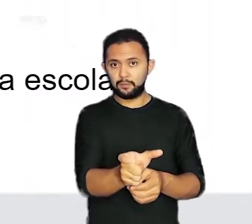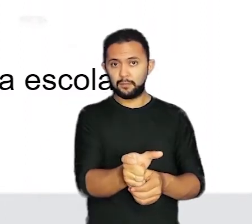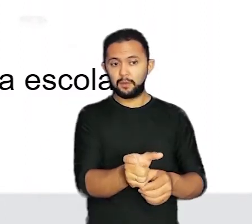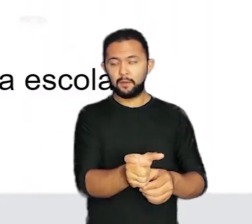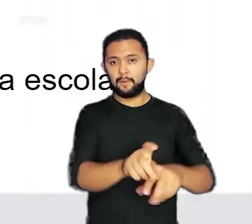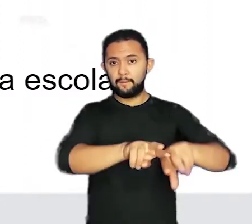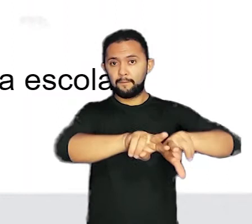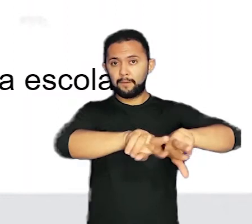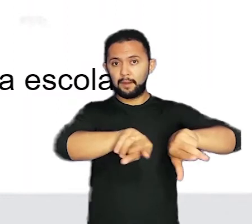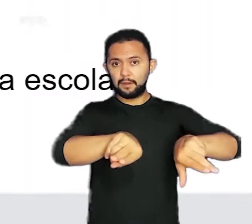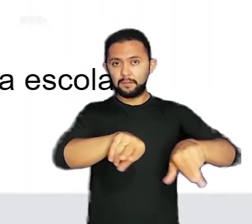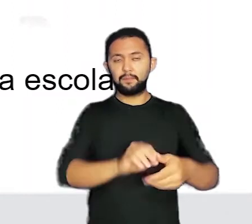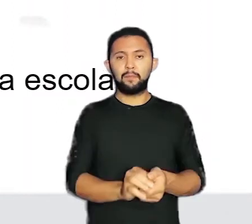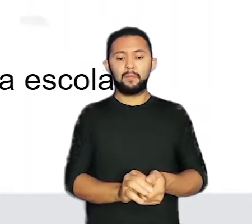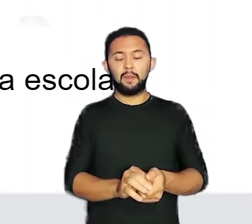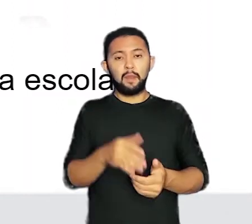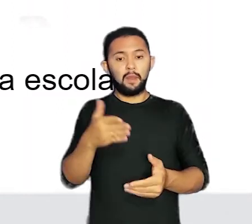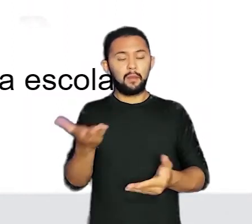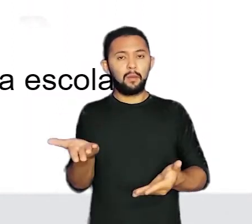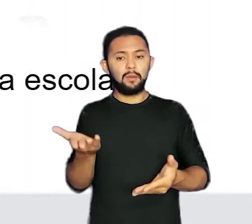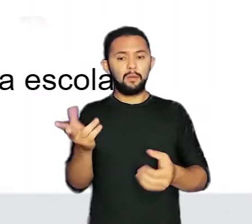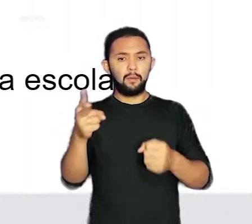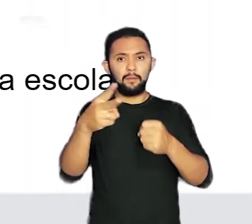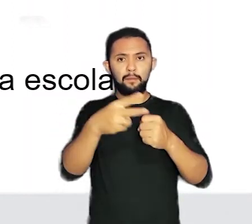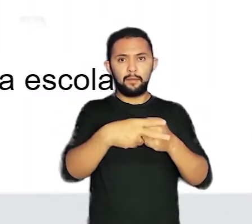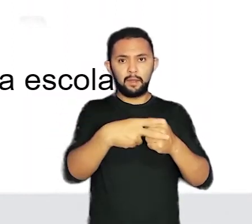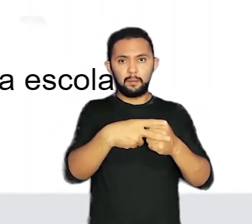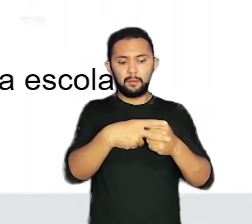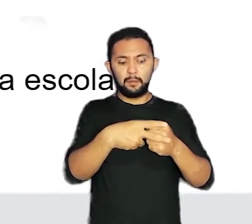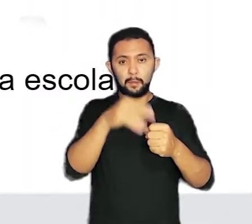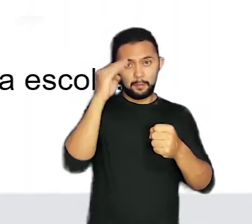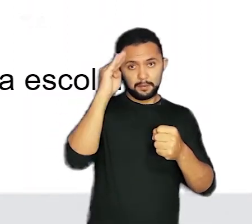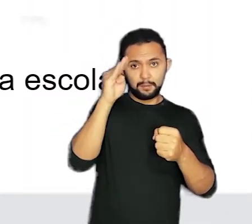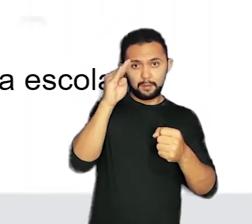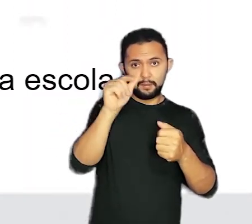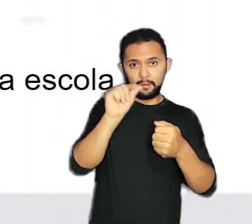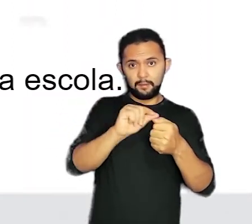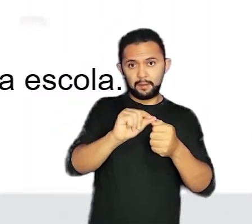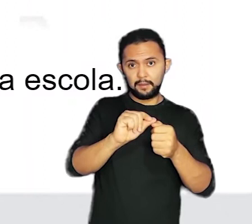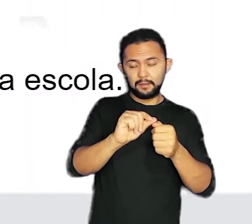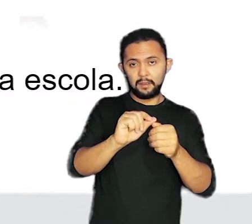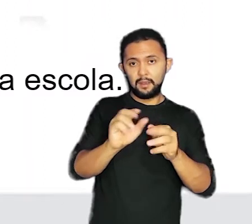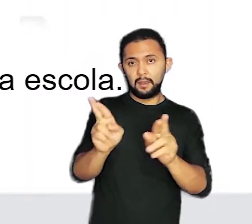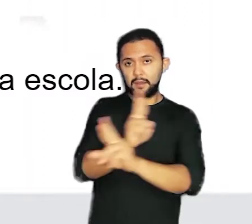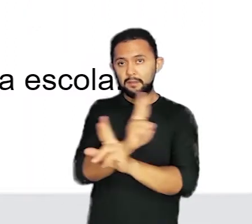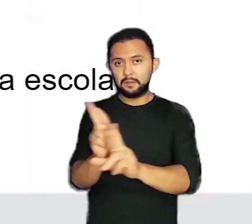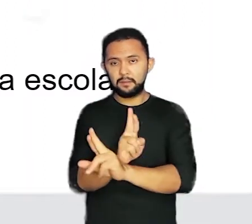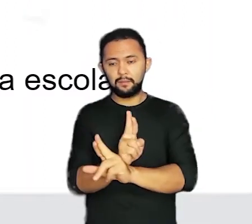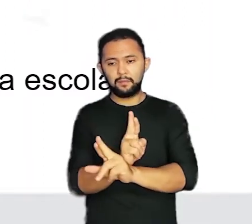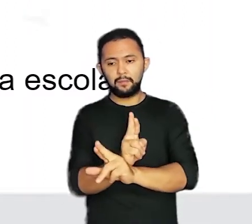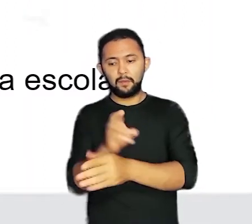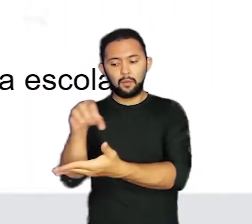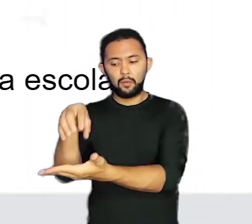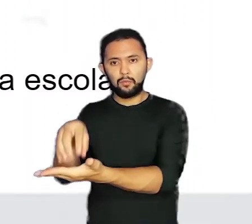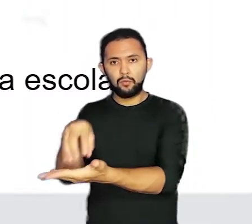composto, quando o verbo principal de uma frase faz referência a 2 ou mais núcleos. Então, sujeito simples, um único